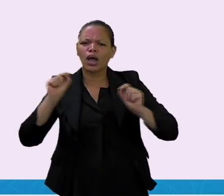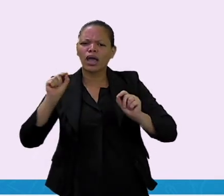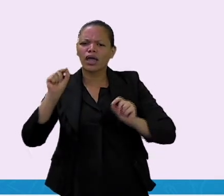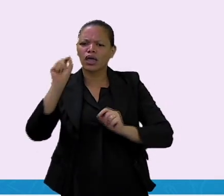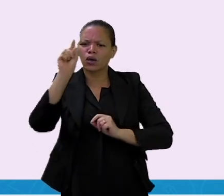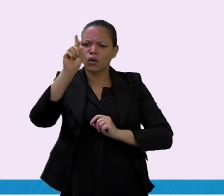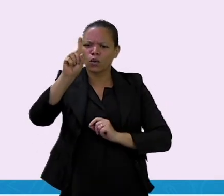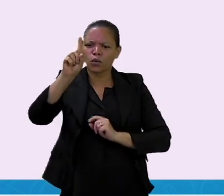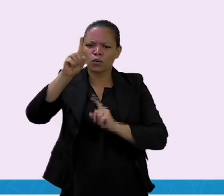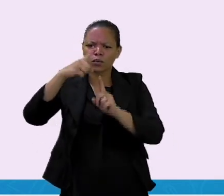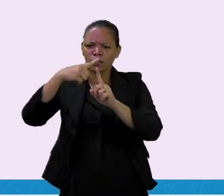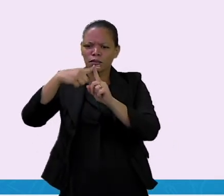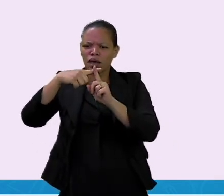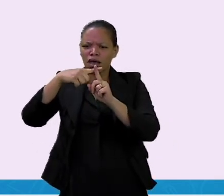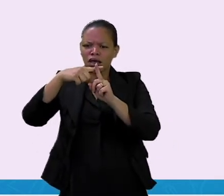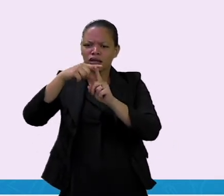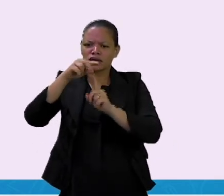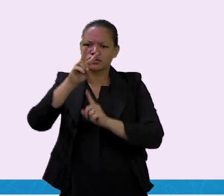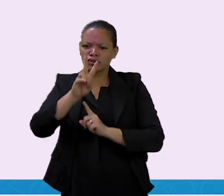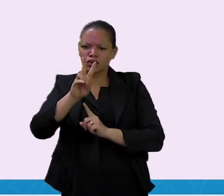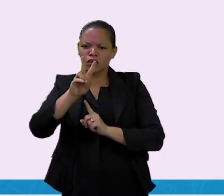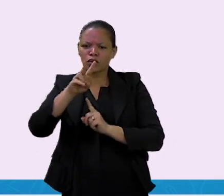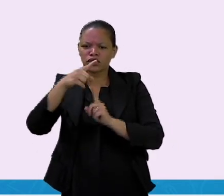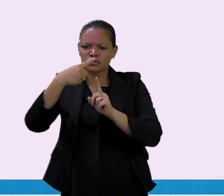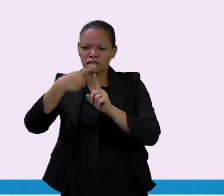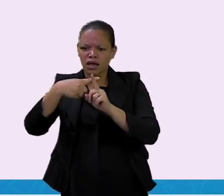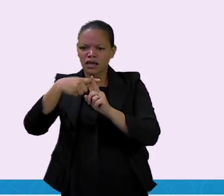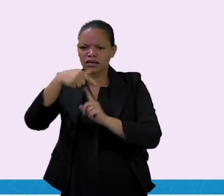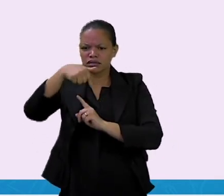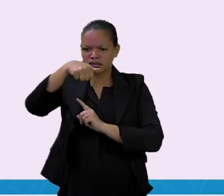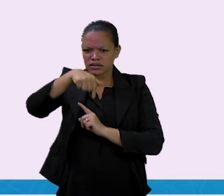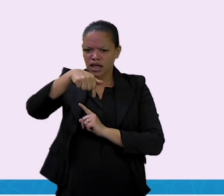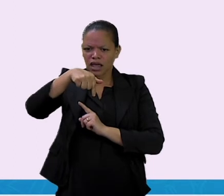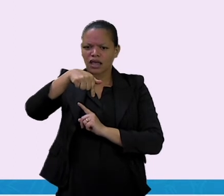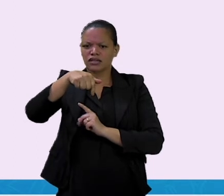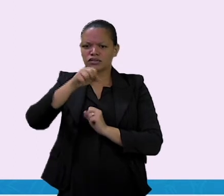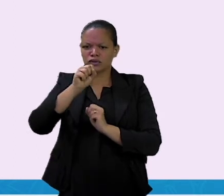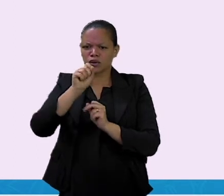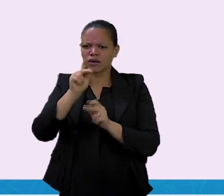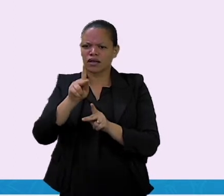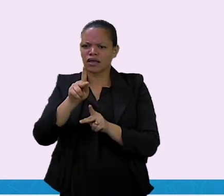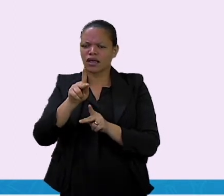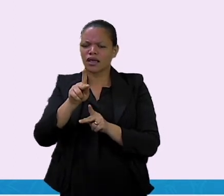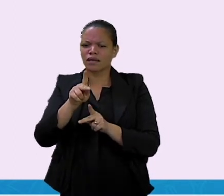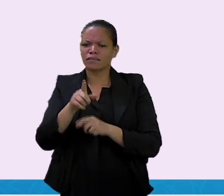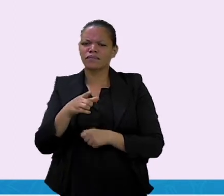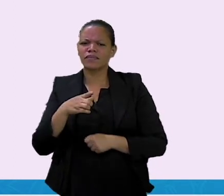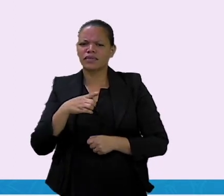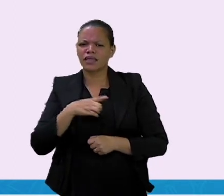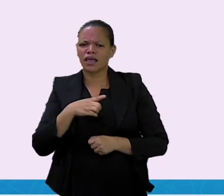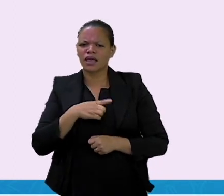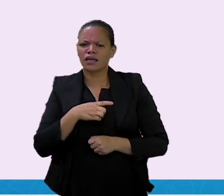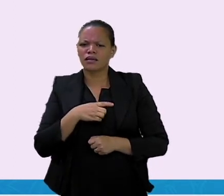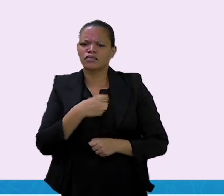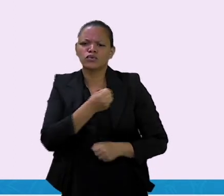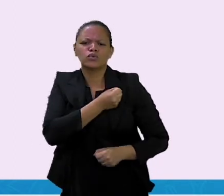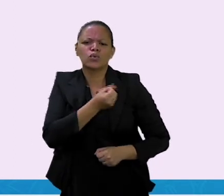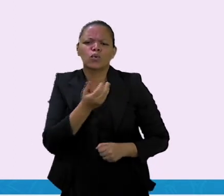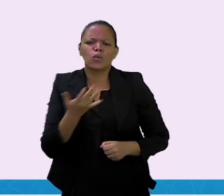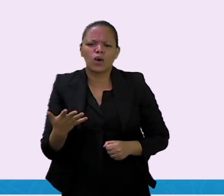número maior. 7 mais 2, ou mais 1. 7 mais 2, 9. Mais